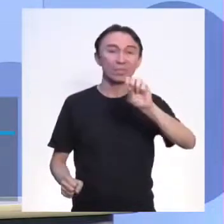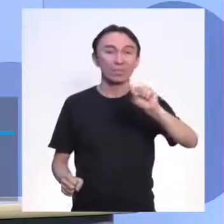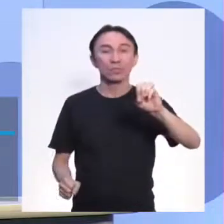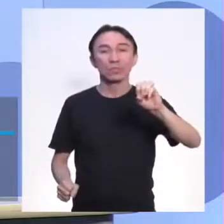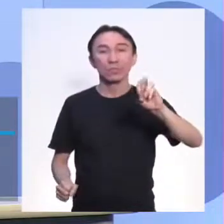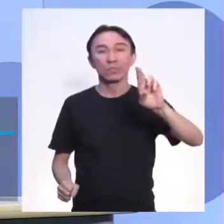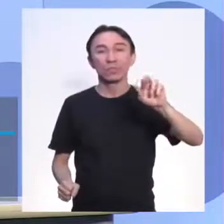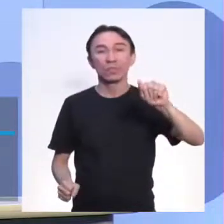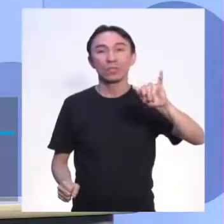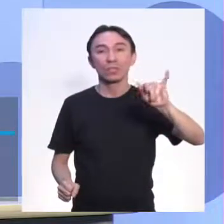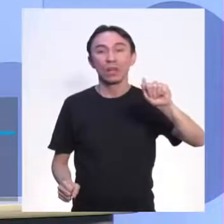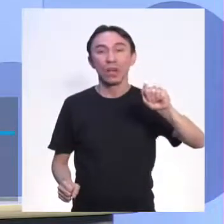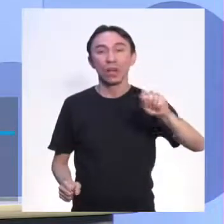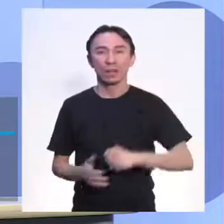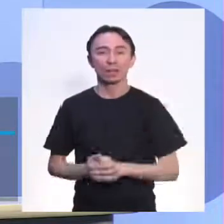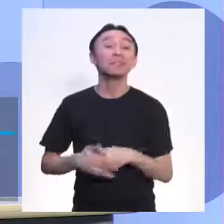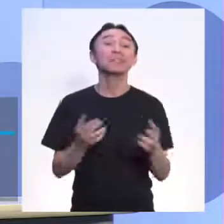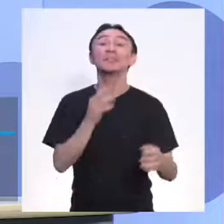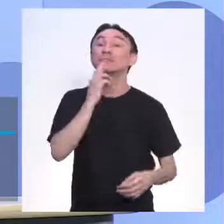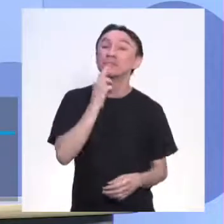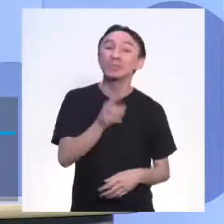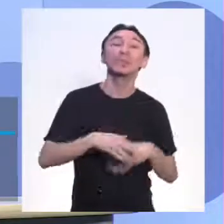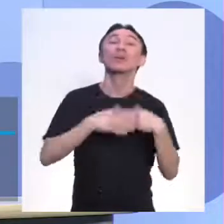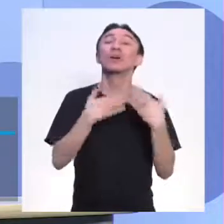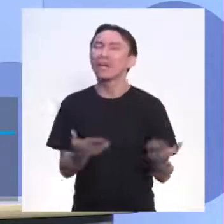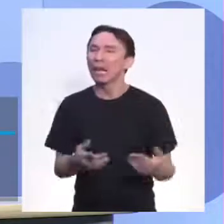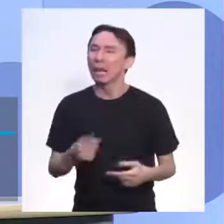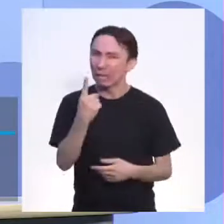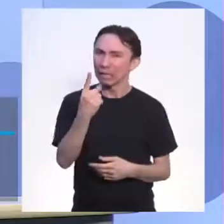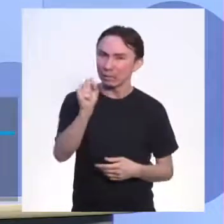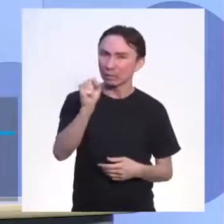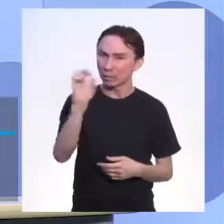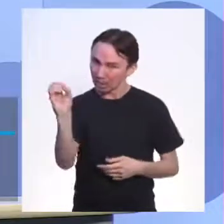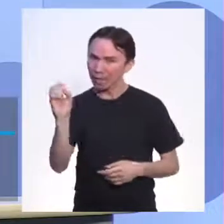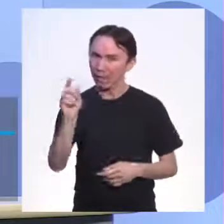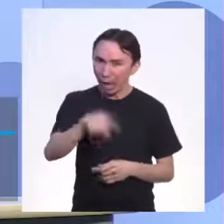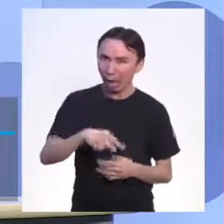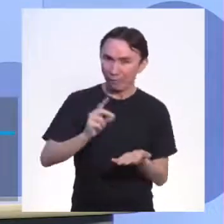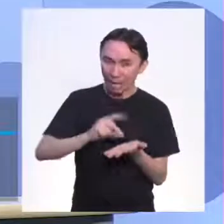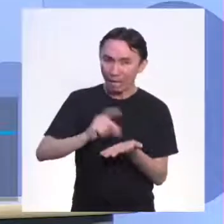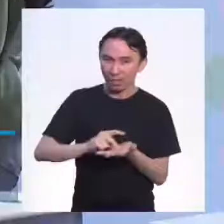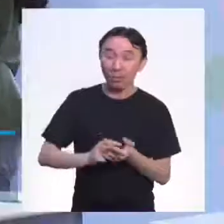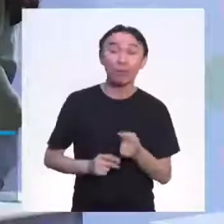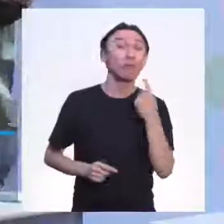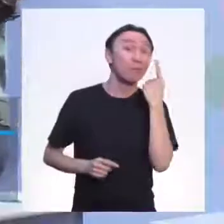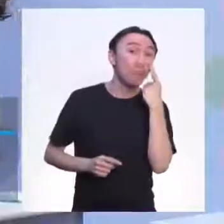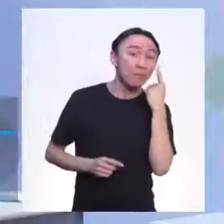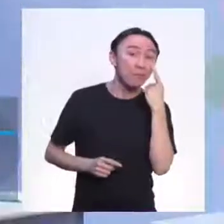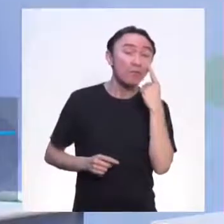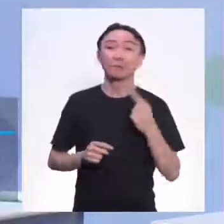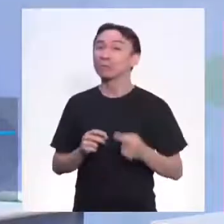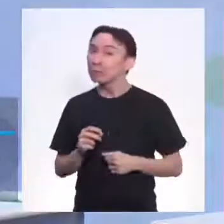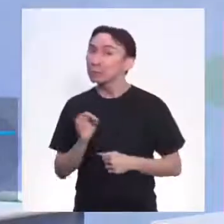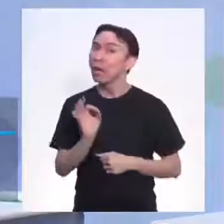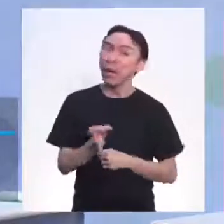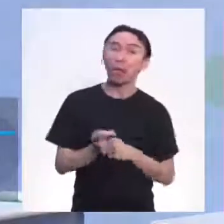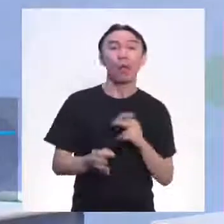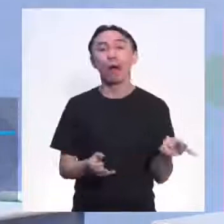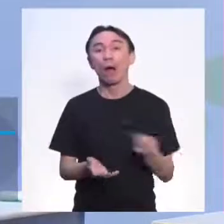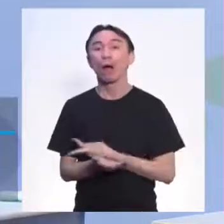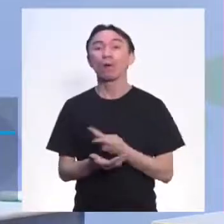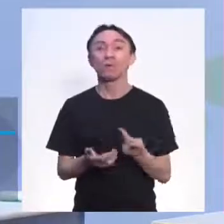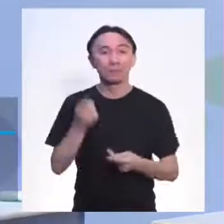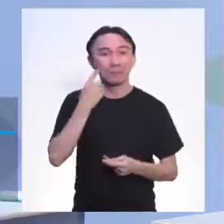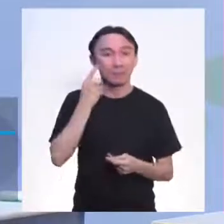Inês, vamos para a correção? Dá 200 ou dá 180? 200. Vamos verificar quanto é que dá. Muito bem. Então,